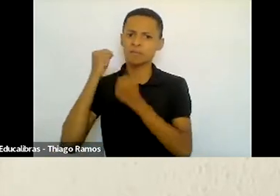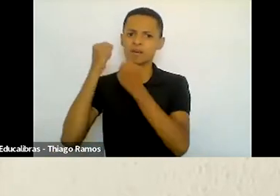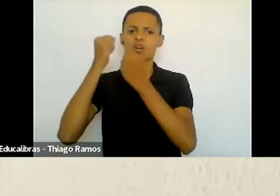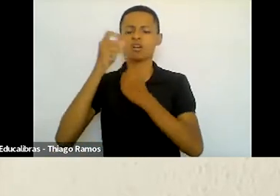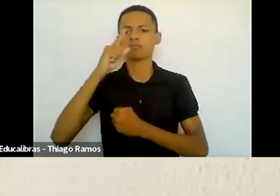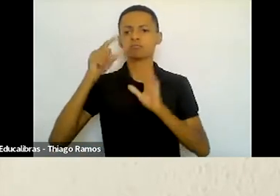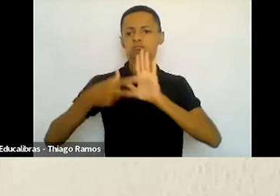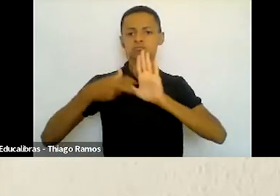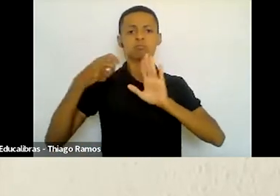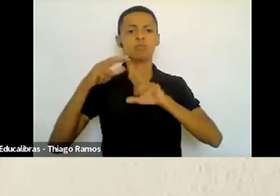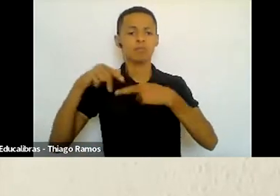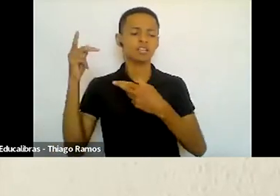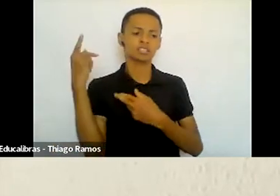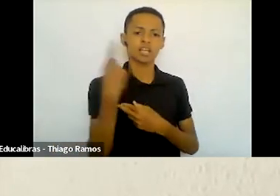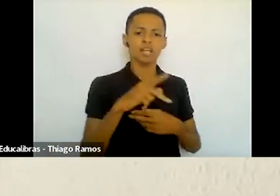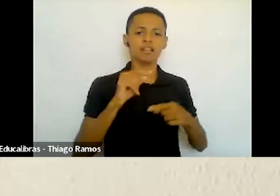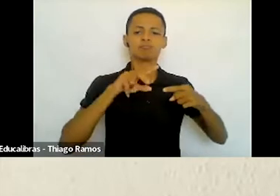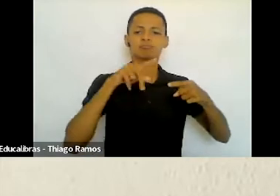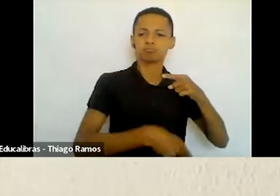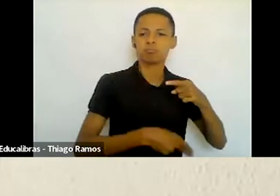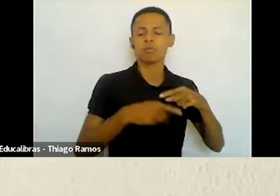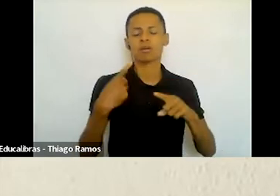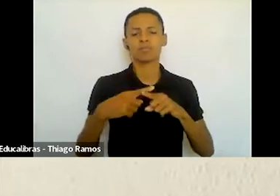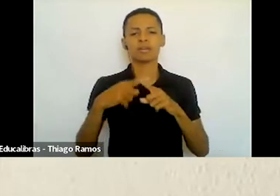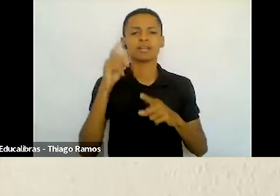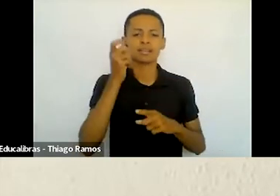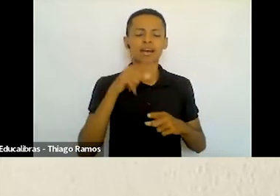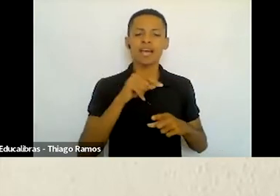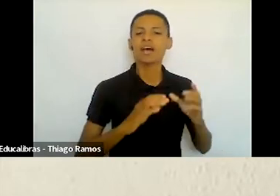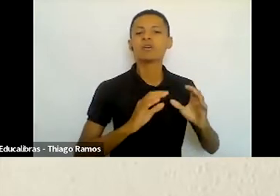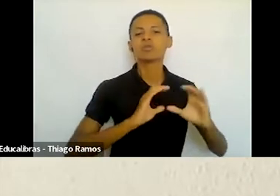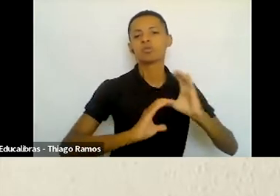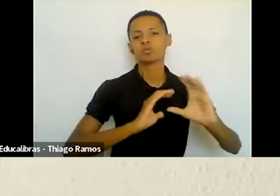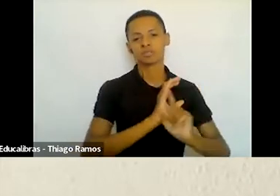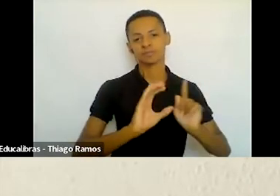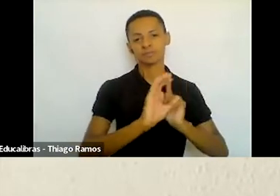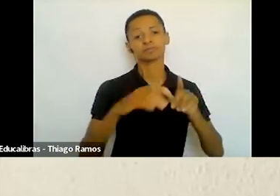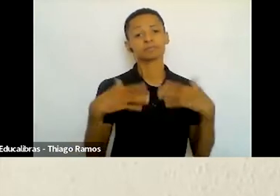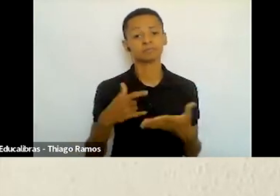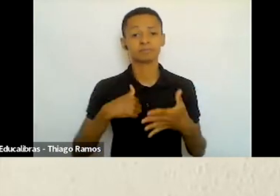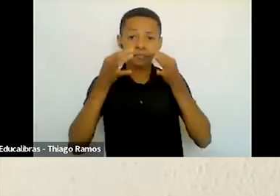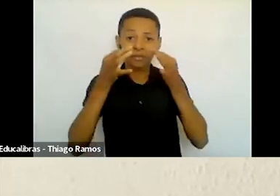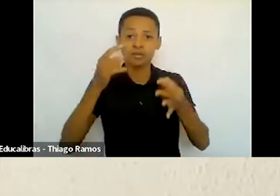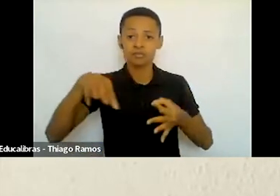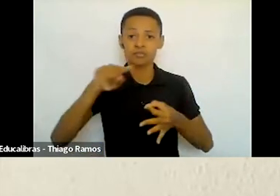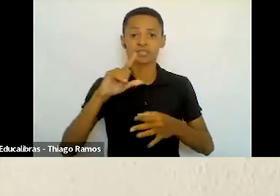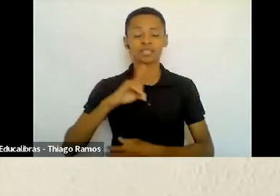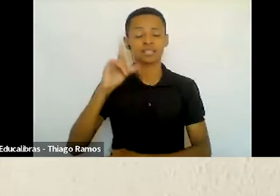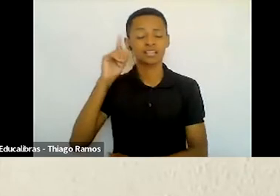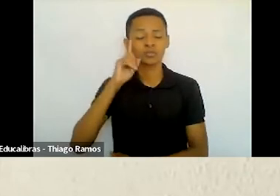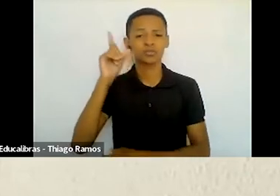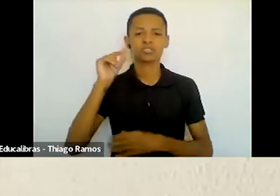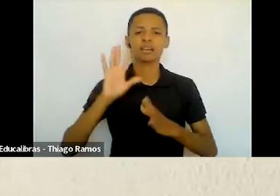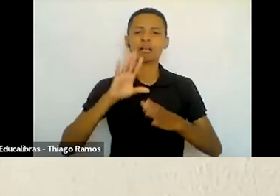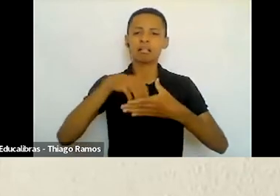tenta fazer jornalismo e de quem tenta fazer comunicação comunitária. E aí eu chamo a atenção para quem mora dentro de áreas periféricas que